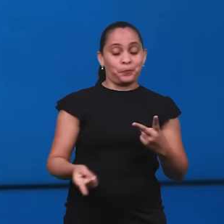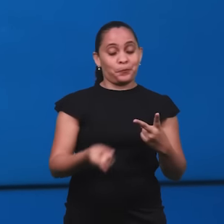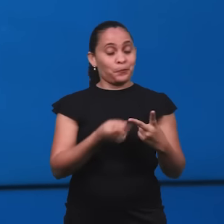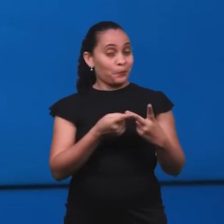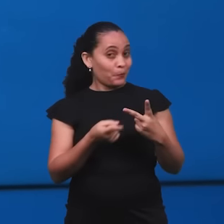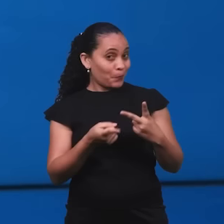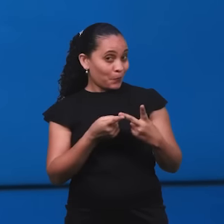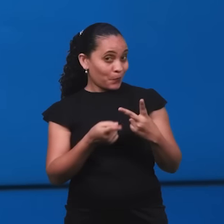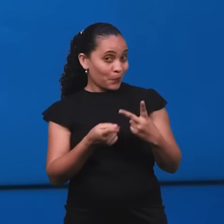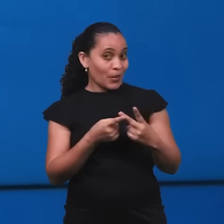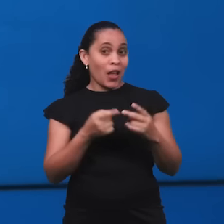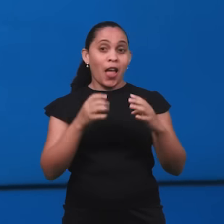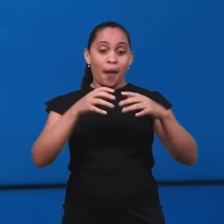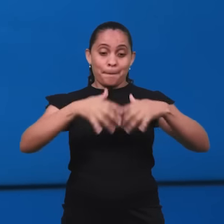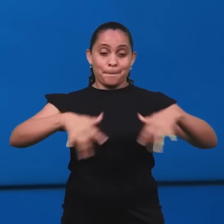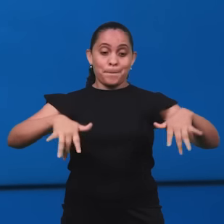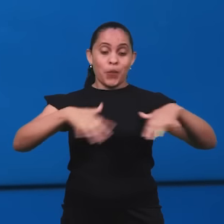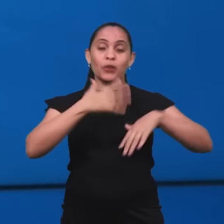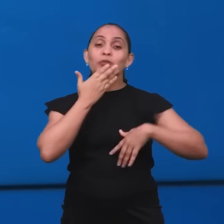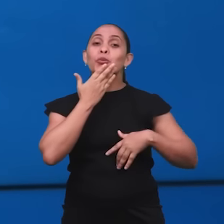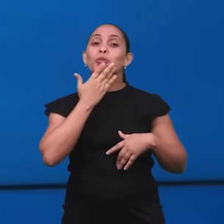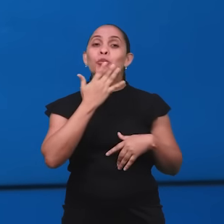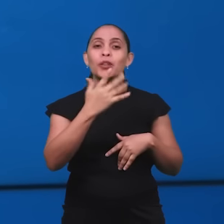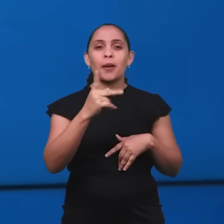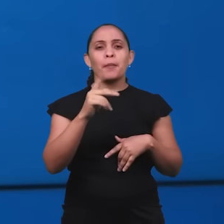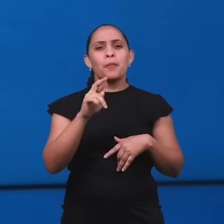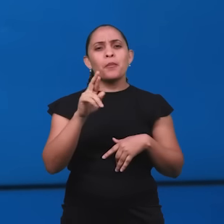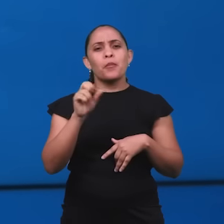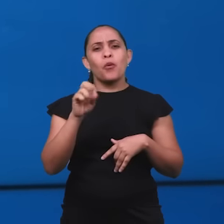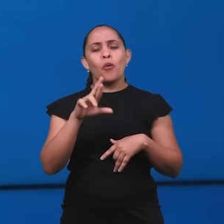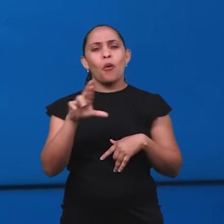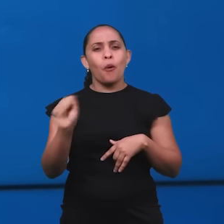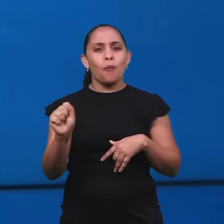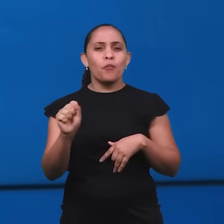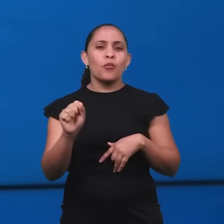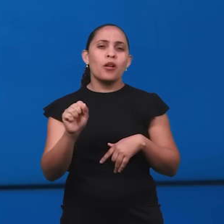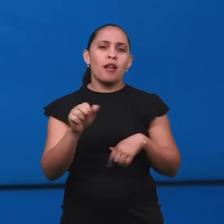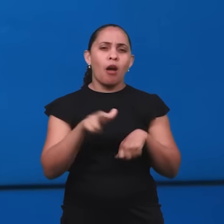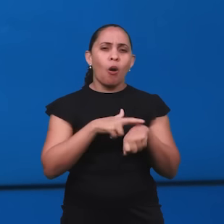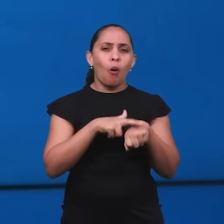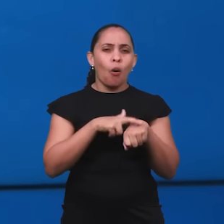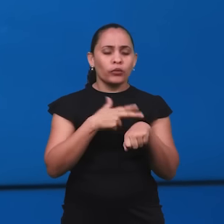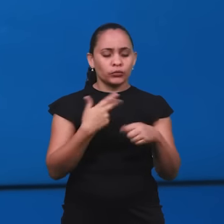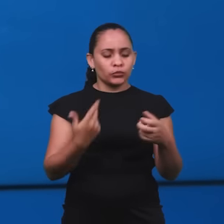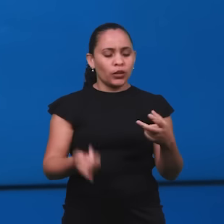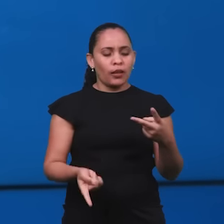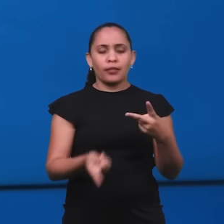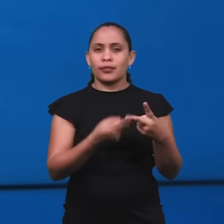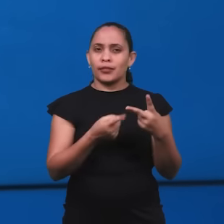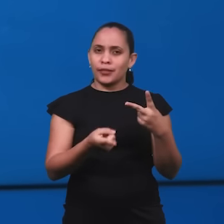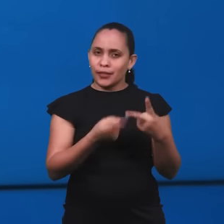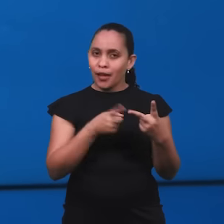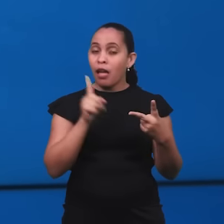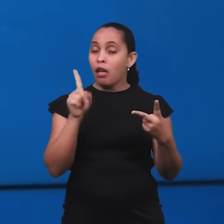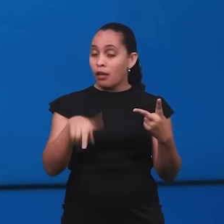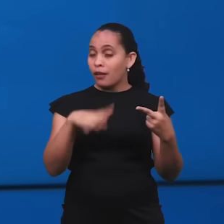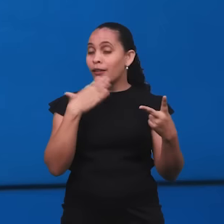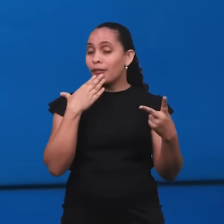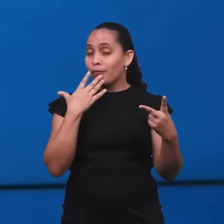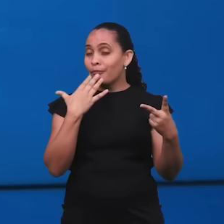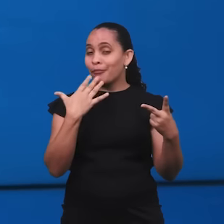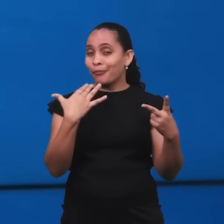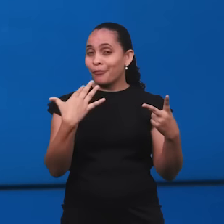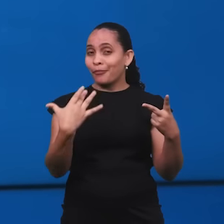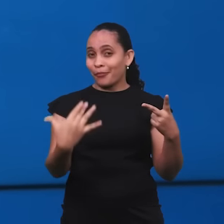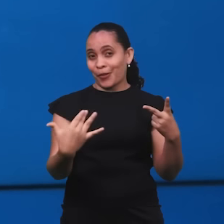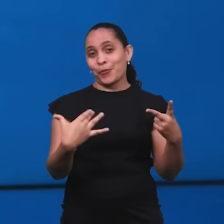porta, ela era de púrpura. A outra cor, né, aliás, era púrpura. E a púrpura era uma cor destinada